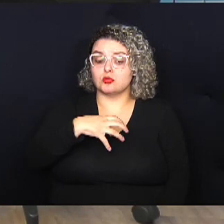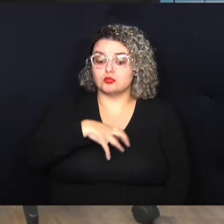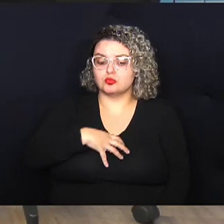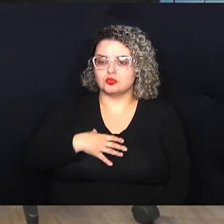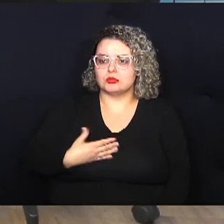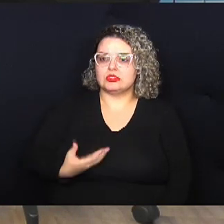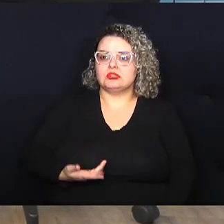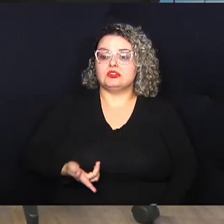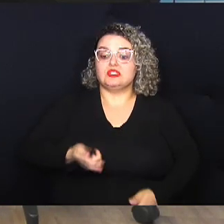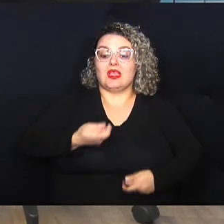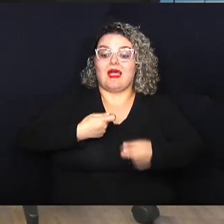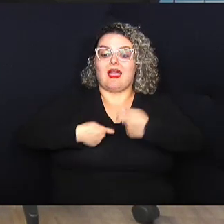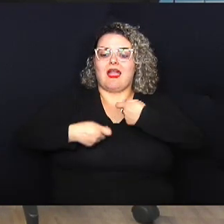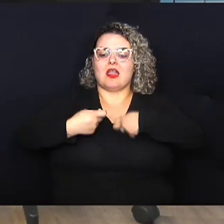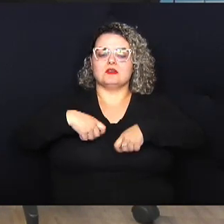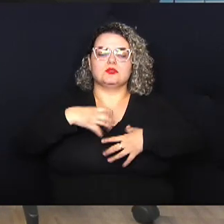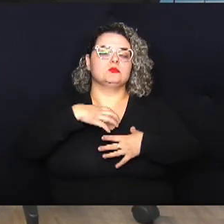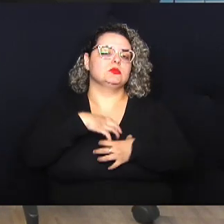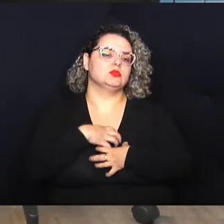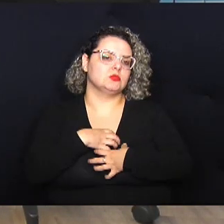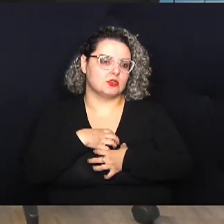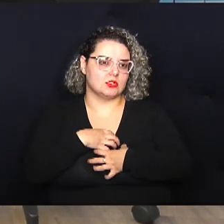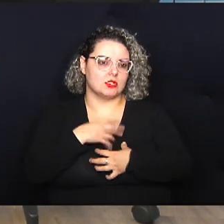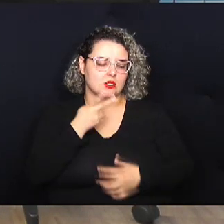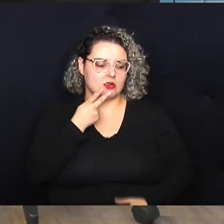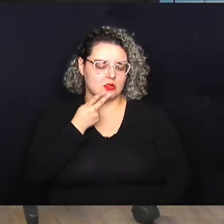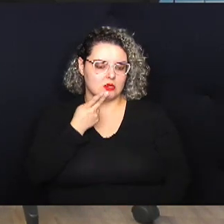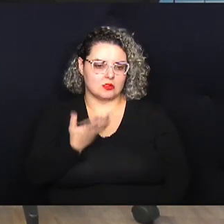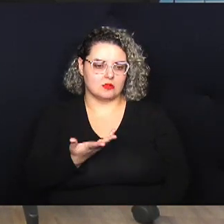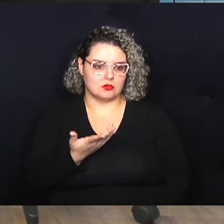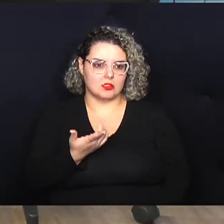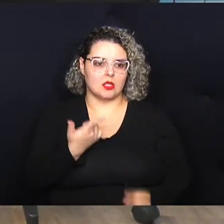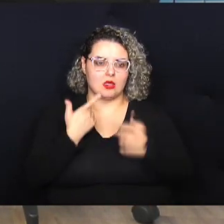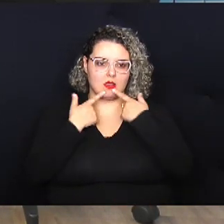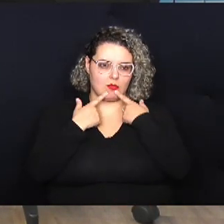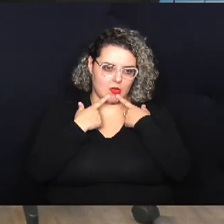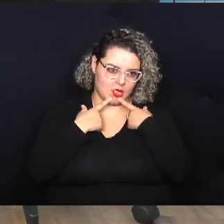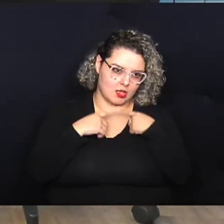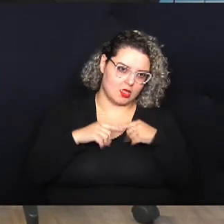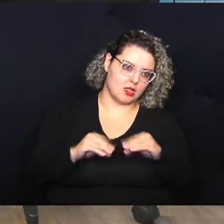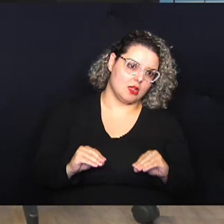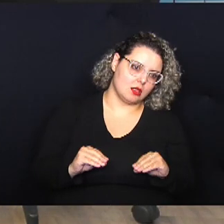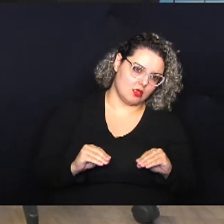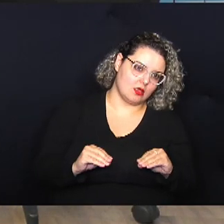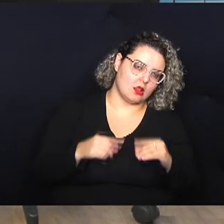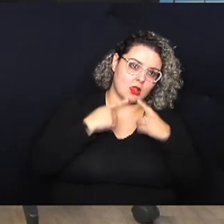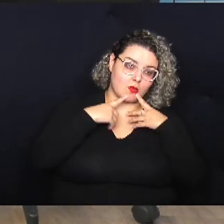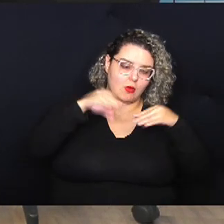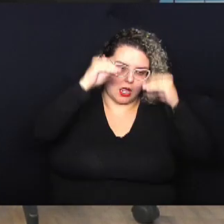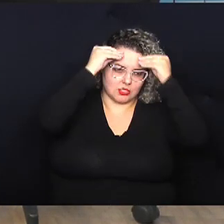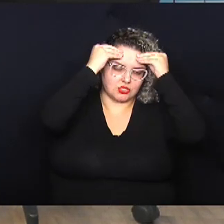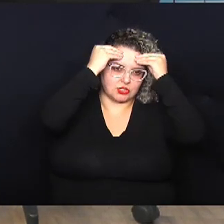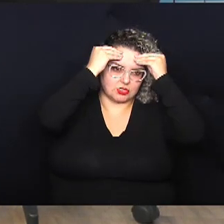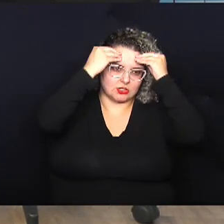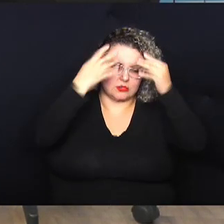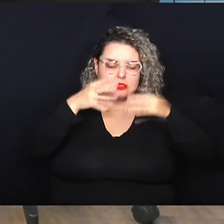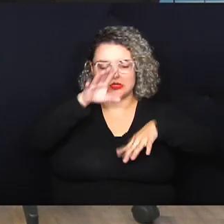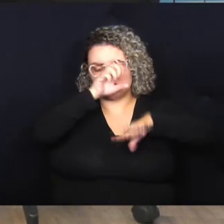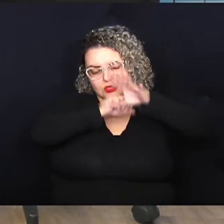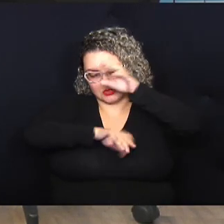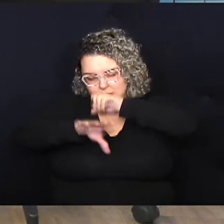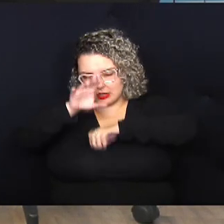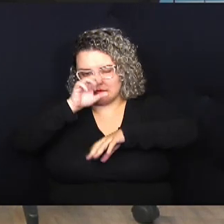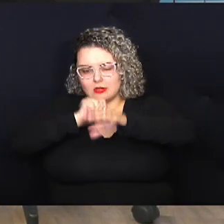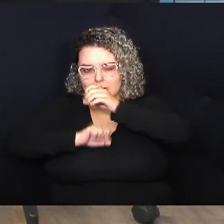gerir esses sentimentos, entendeu? Falando na linguagem assim mais coloquial, a gente aprende a colocar